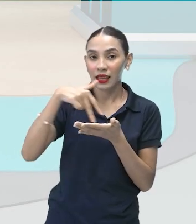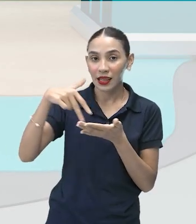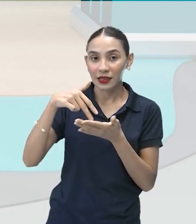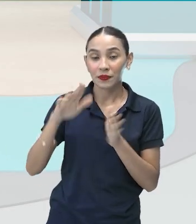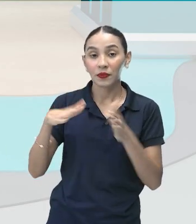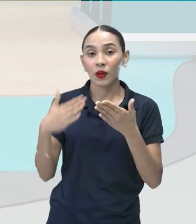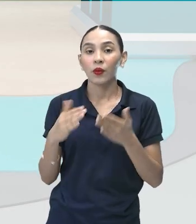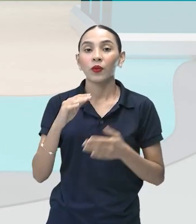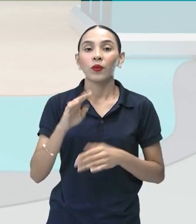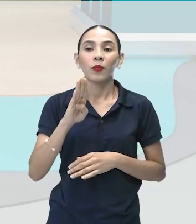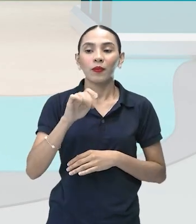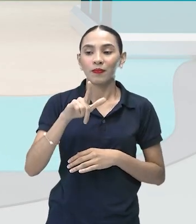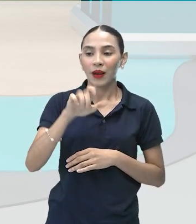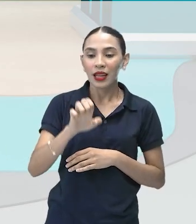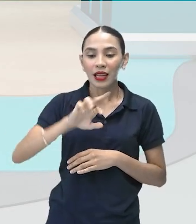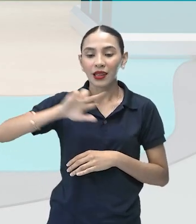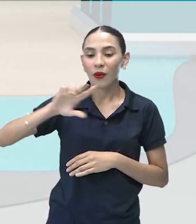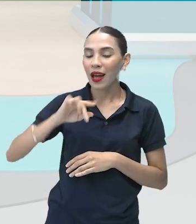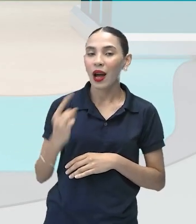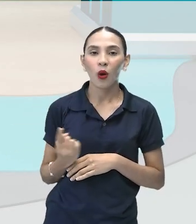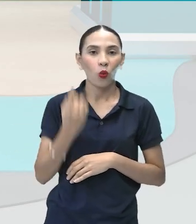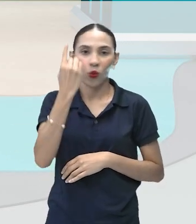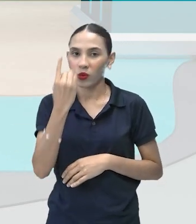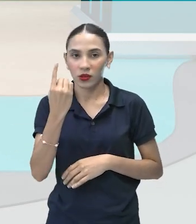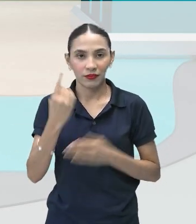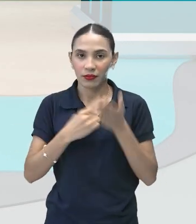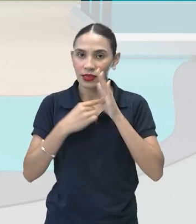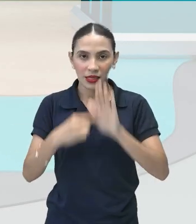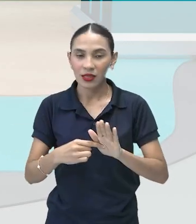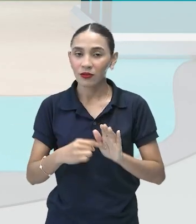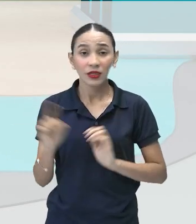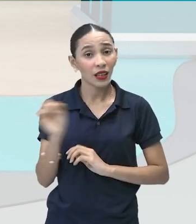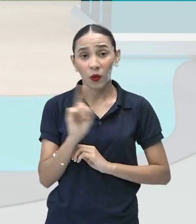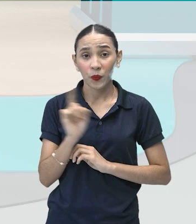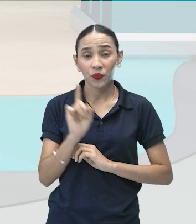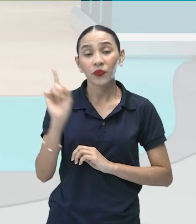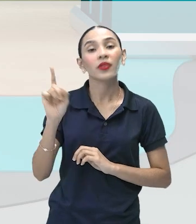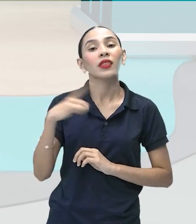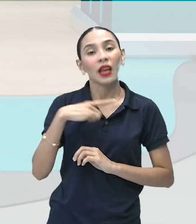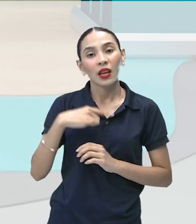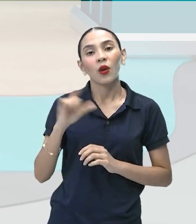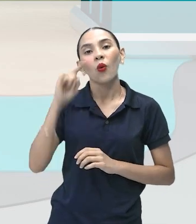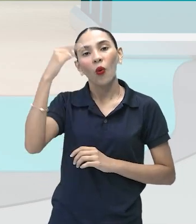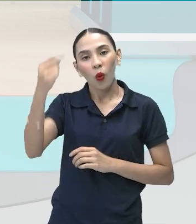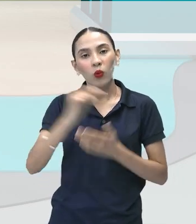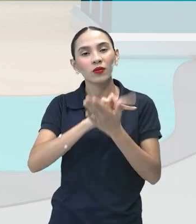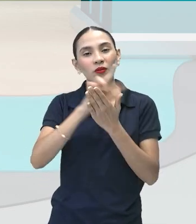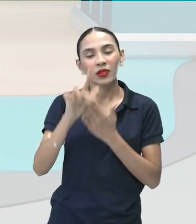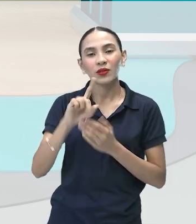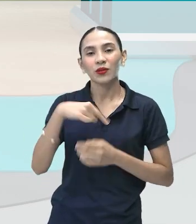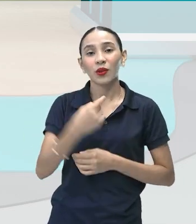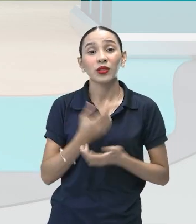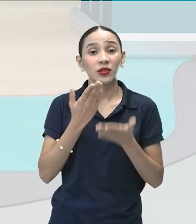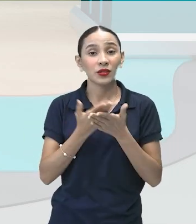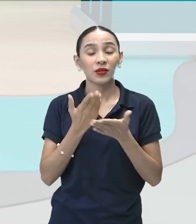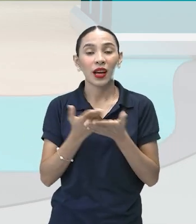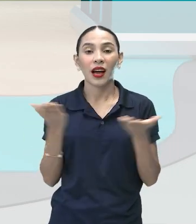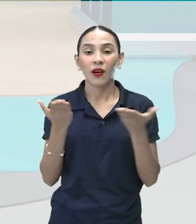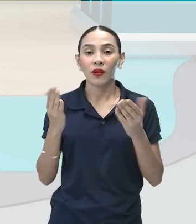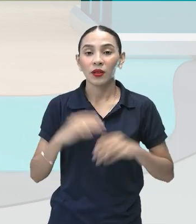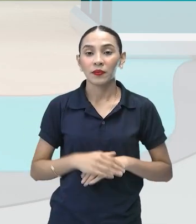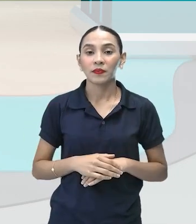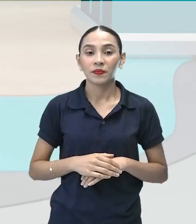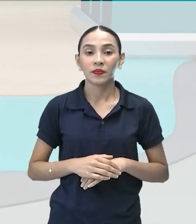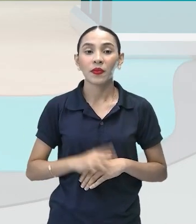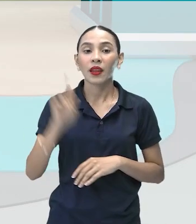O balé clássico não fica sendo a única forma de apresentação. Há outras formas de apresentações que nós vamos ver agora. que